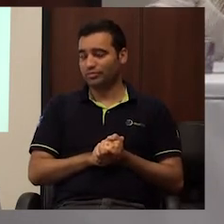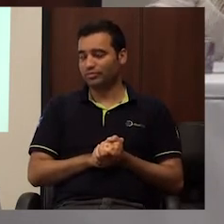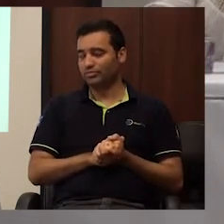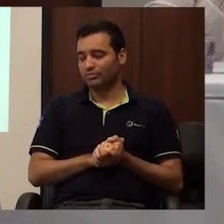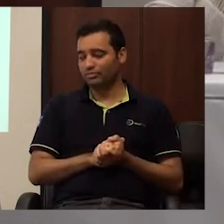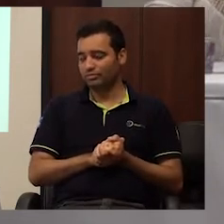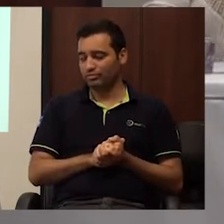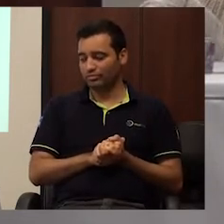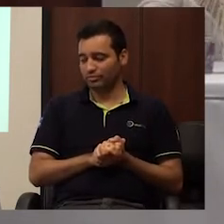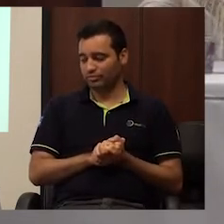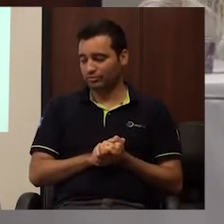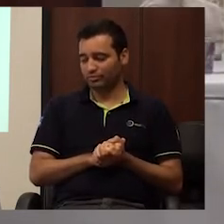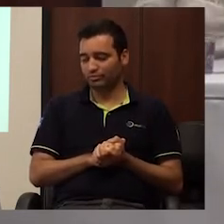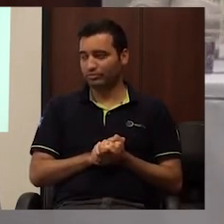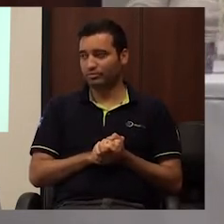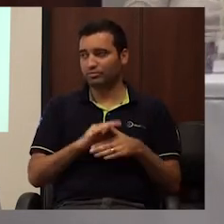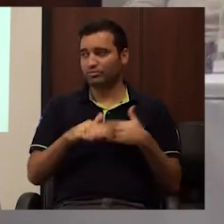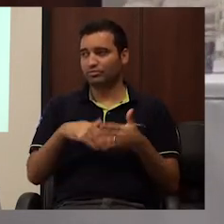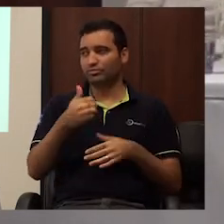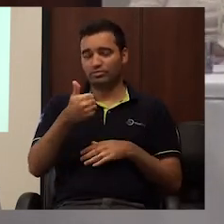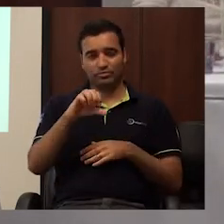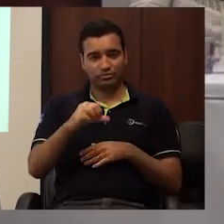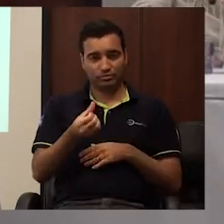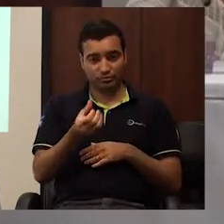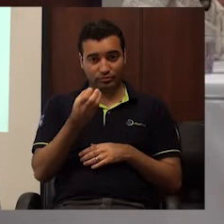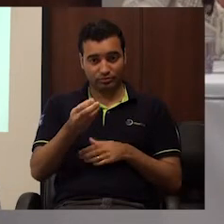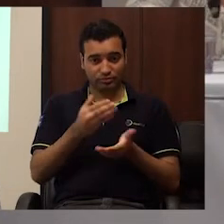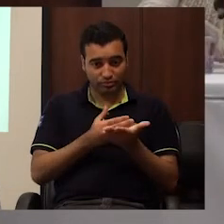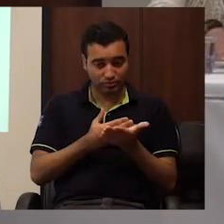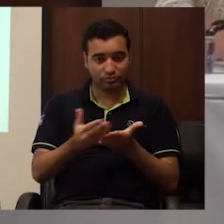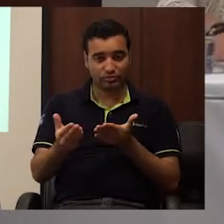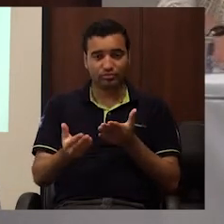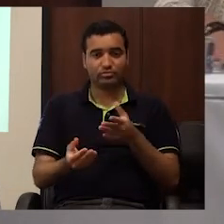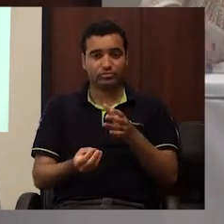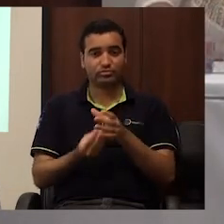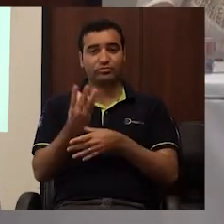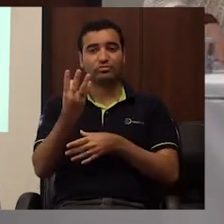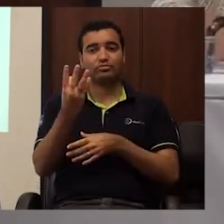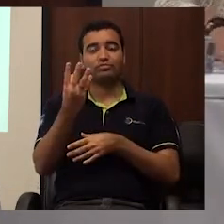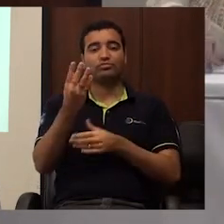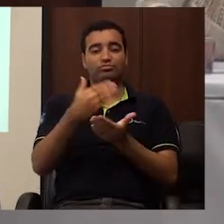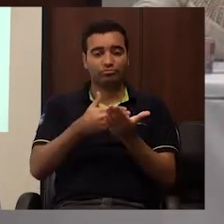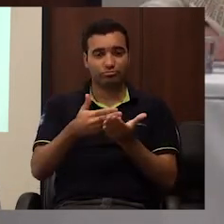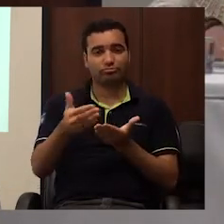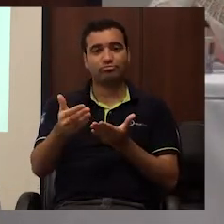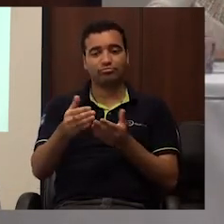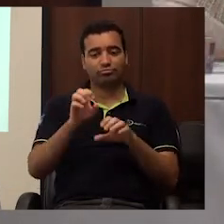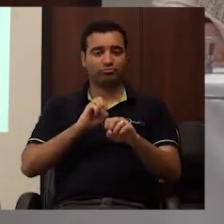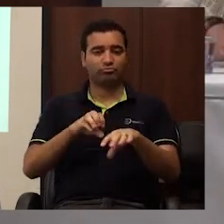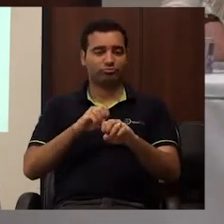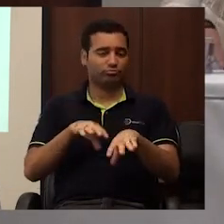A partir, né, da década de 60, começa a aparecer, e é quando a educação especial passa a